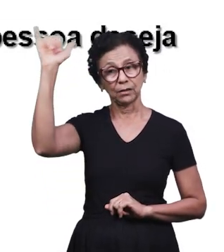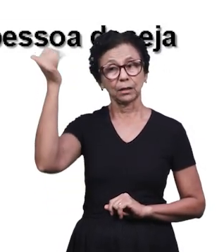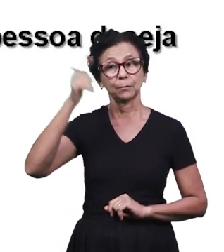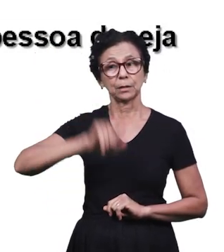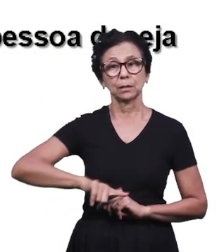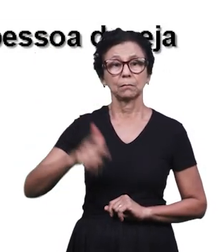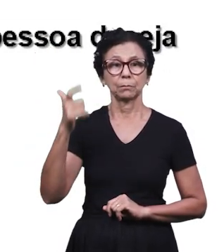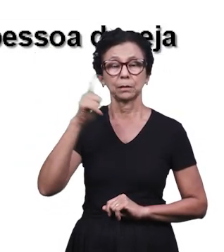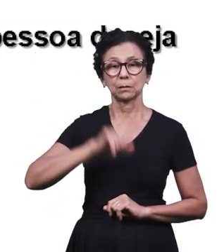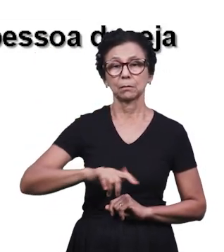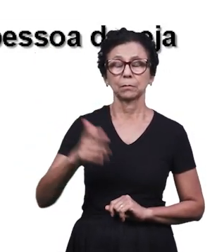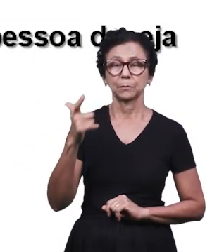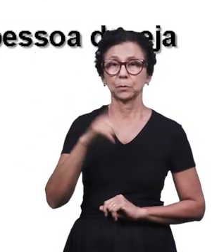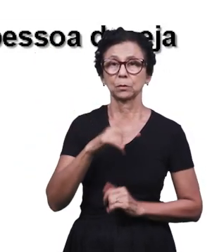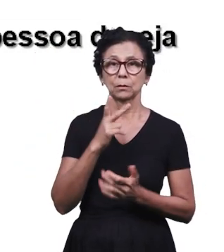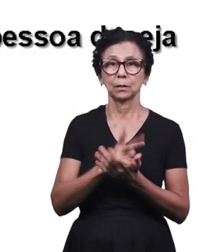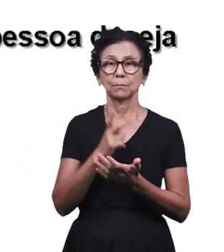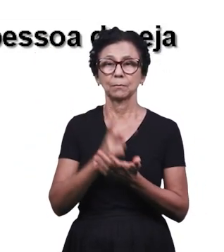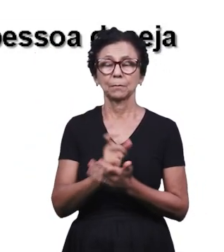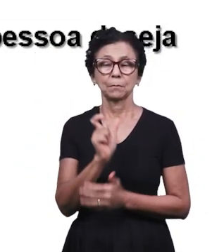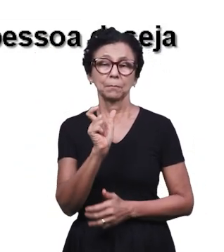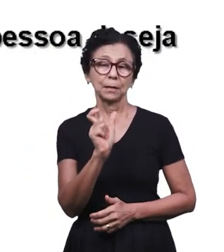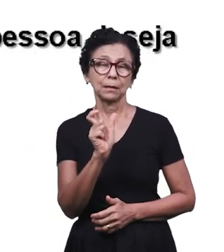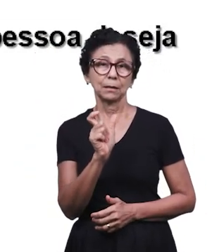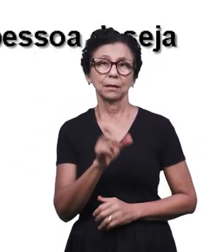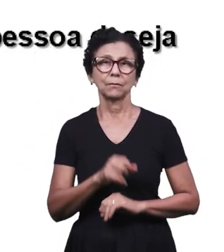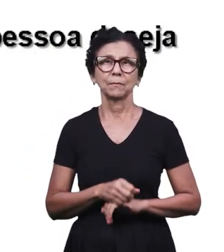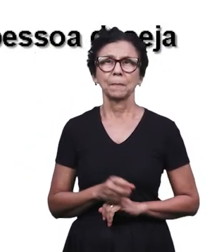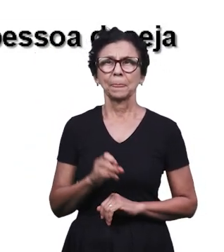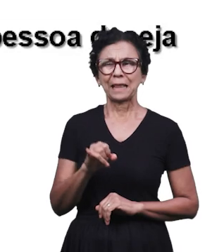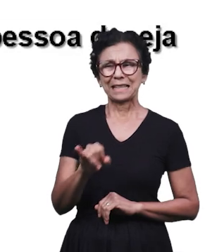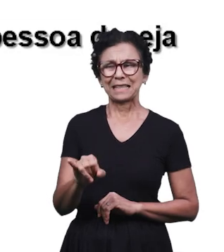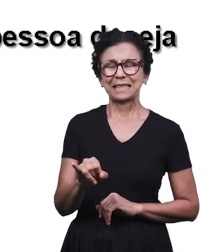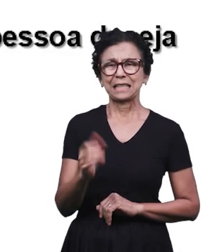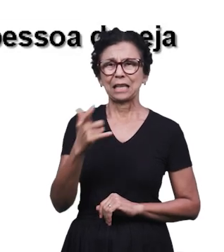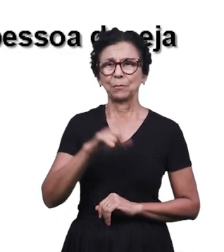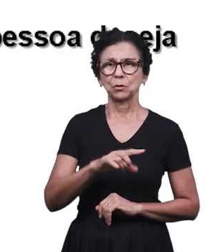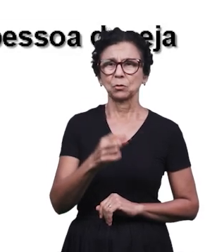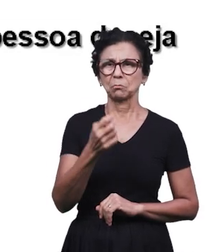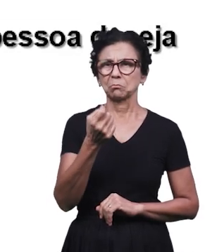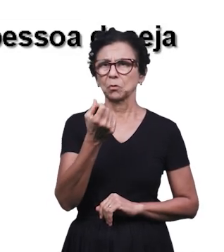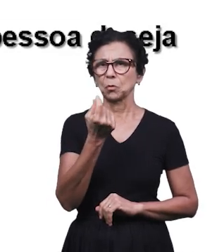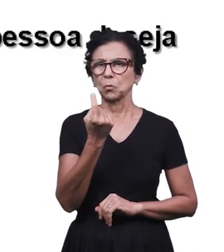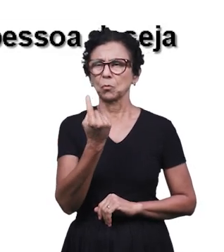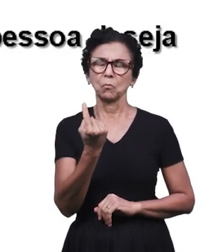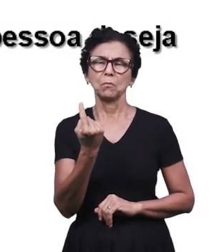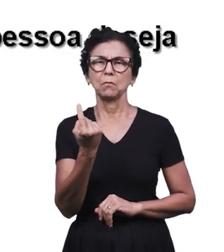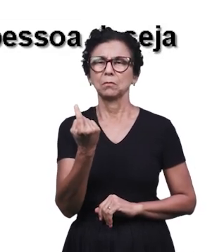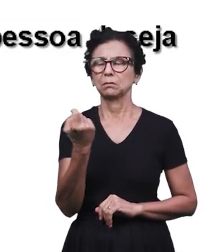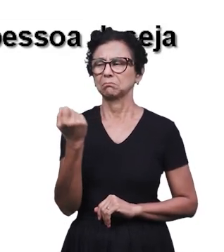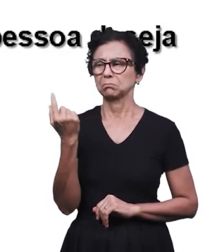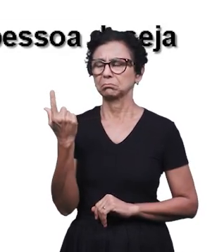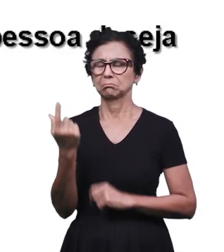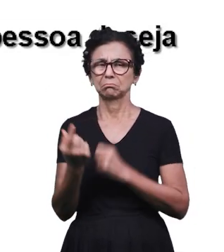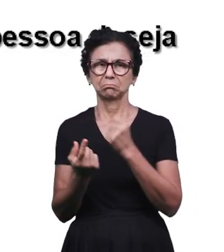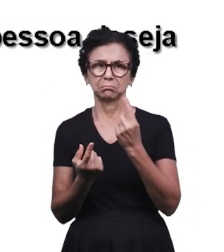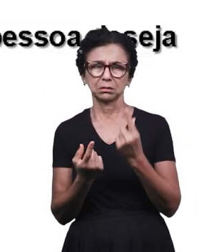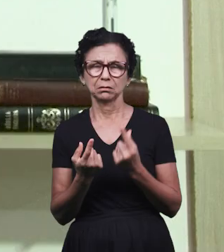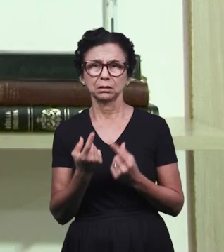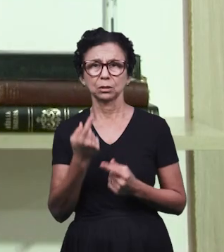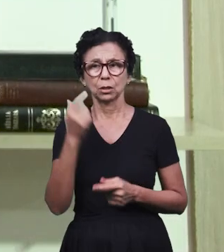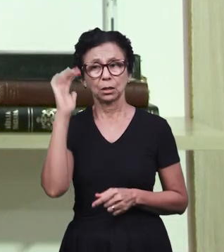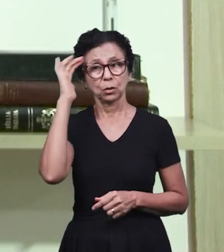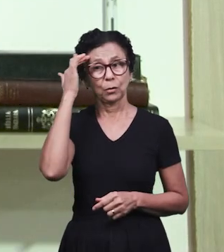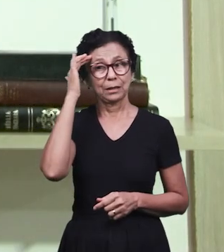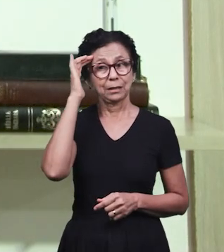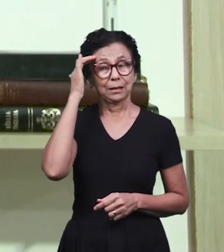da mesma palavra. Se o irmão repetiu uma ou outra vez e nós ainda não compreendemos, nós